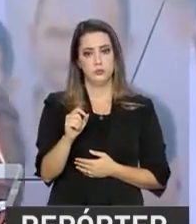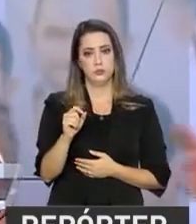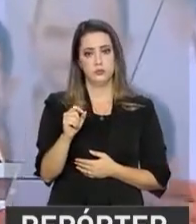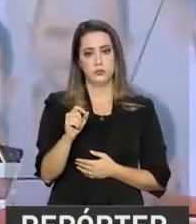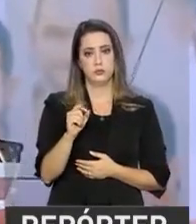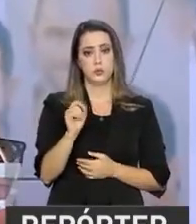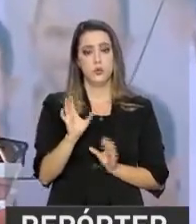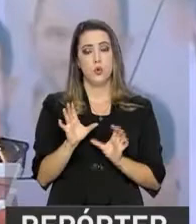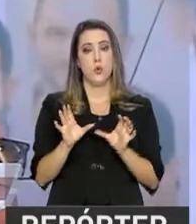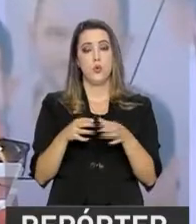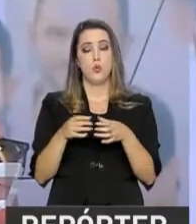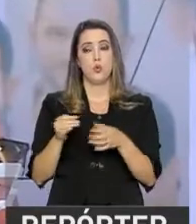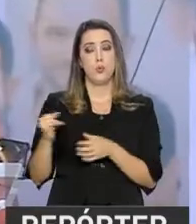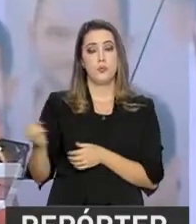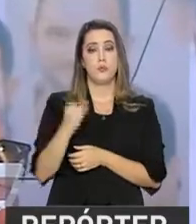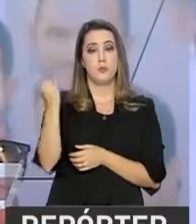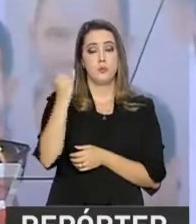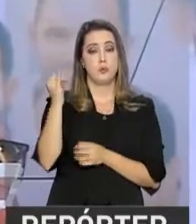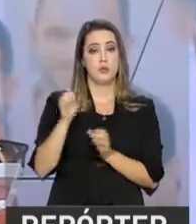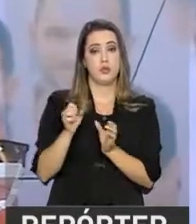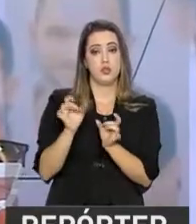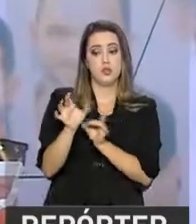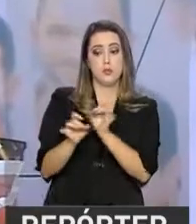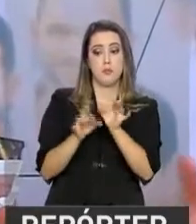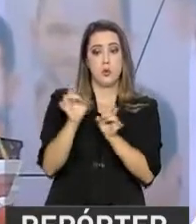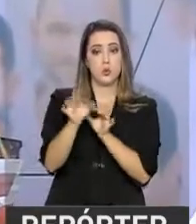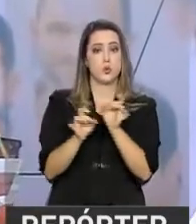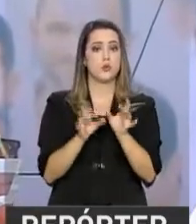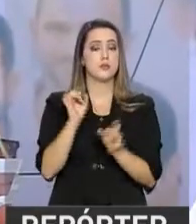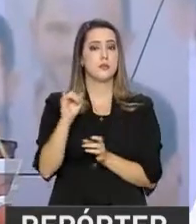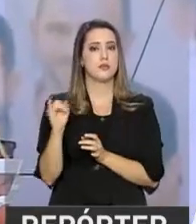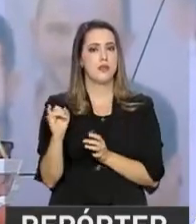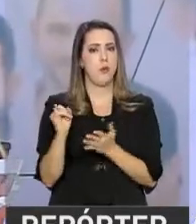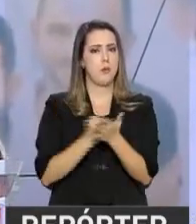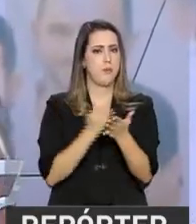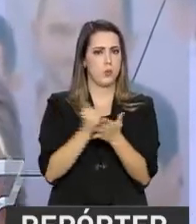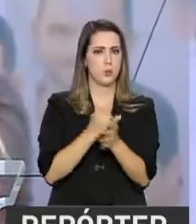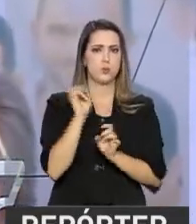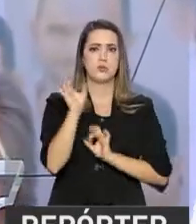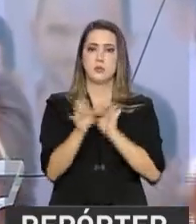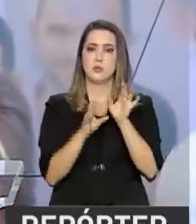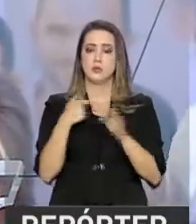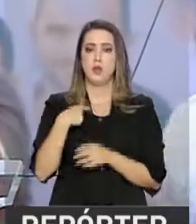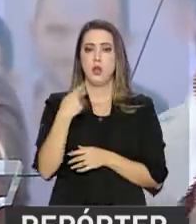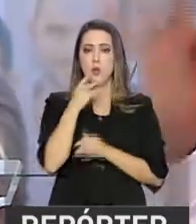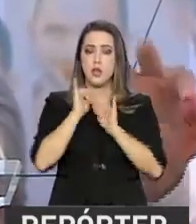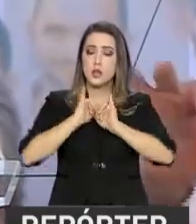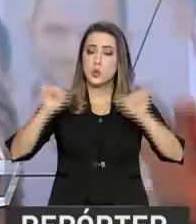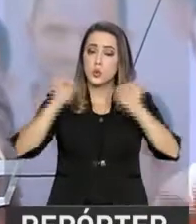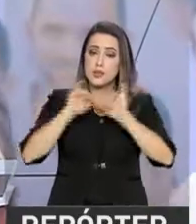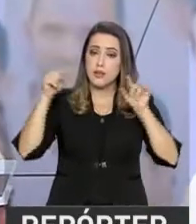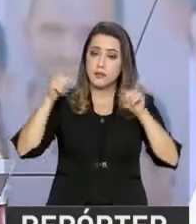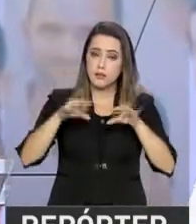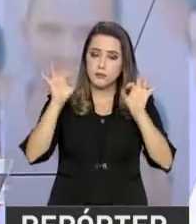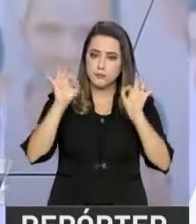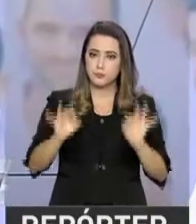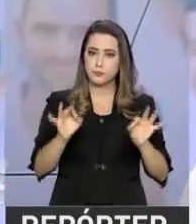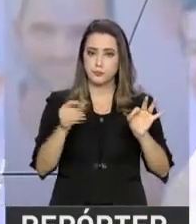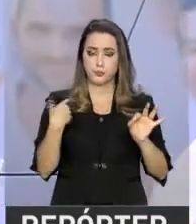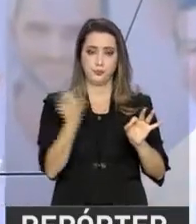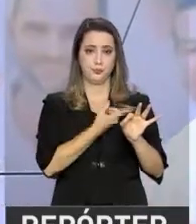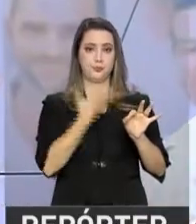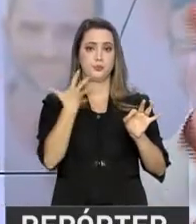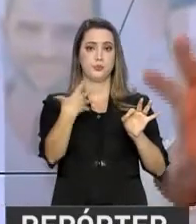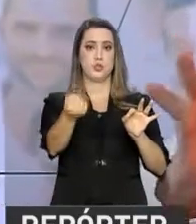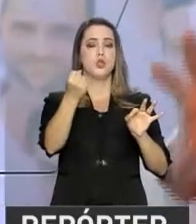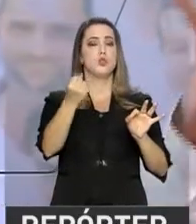regime especial para o setor automotivo no Nordeste, eu quero anunciar solenemente que nós